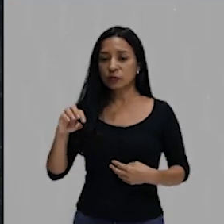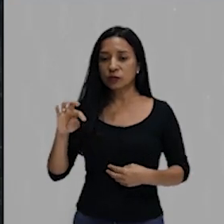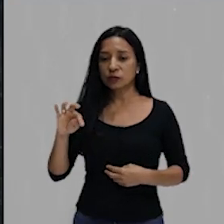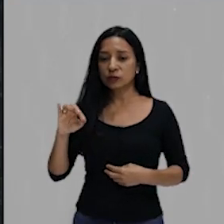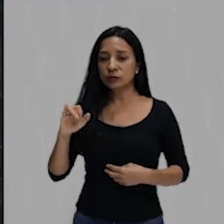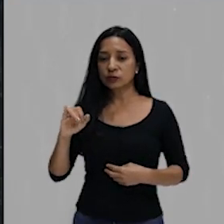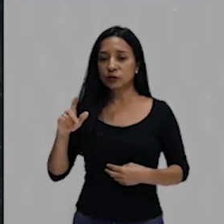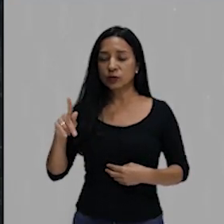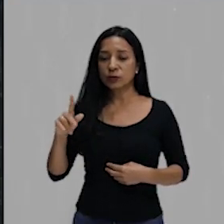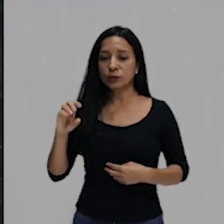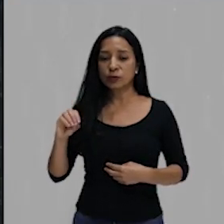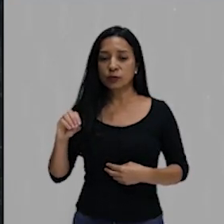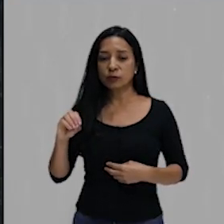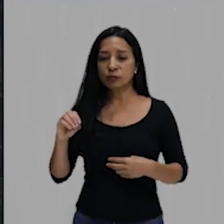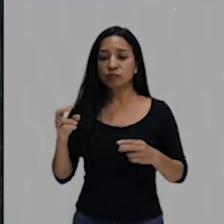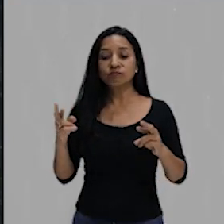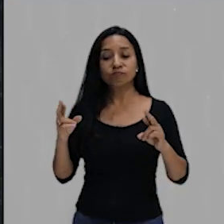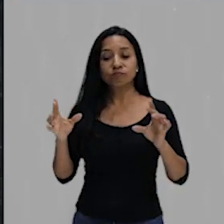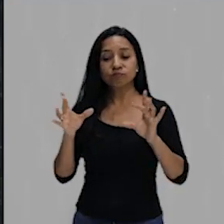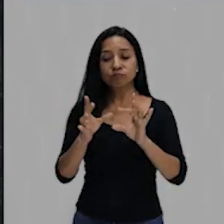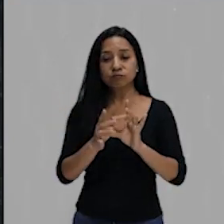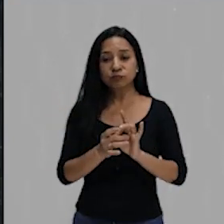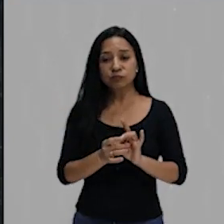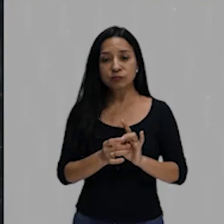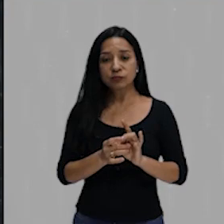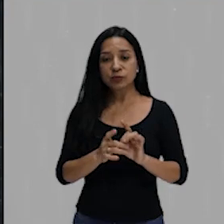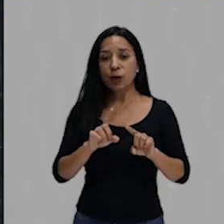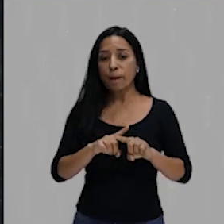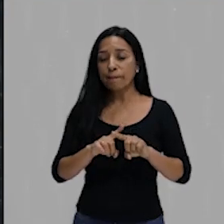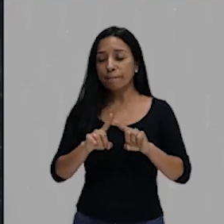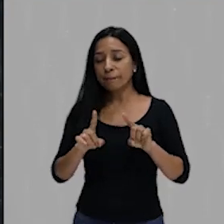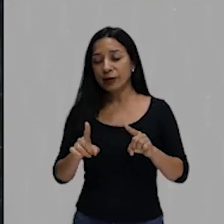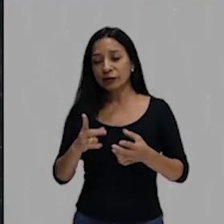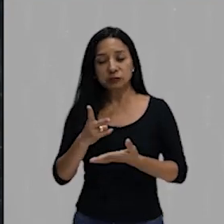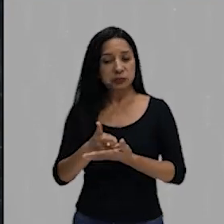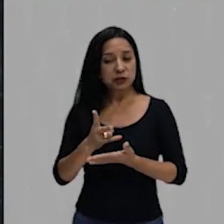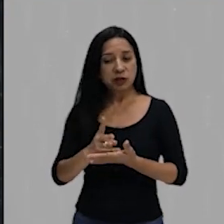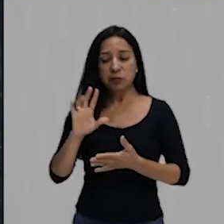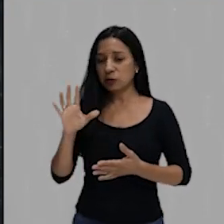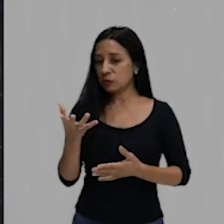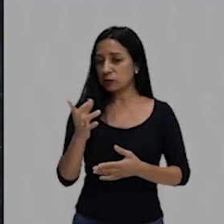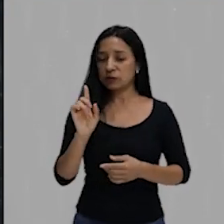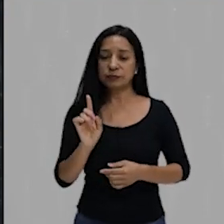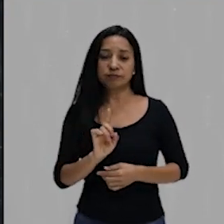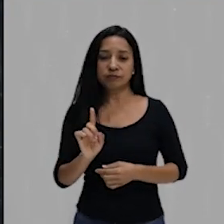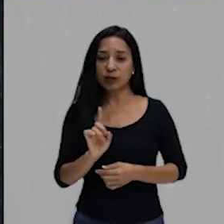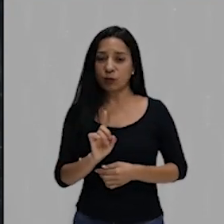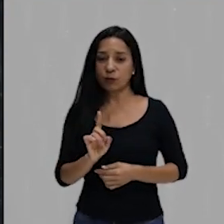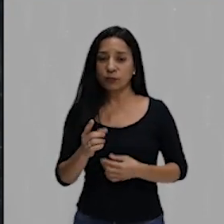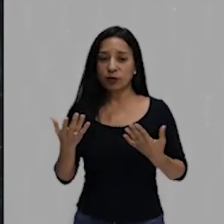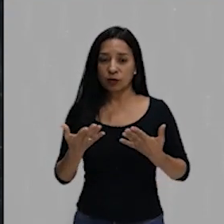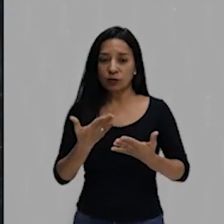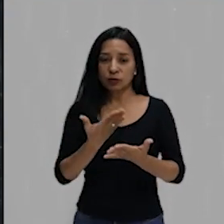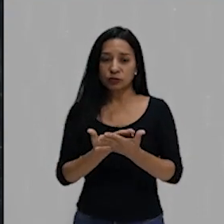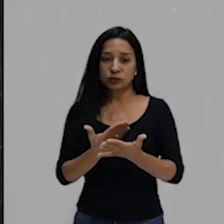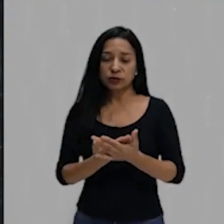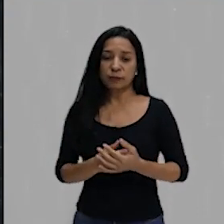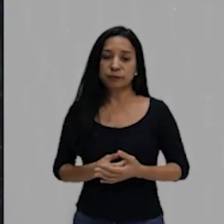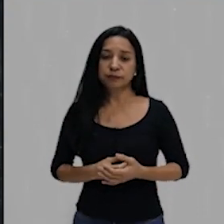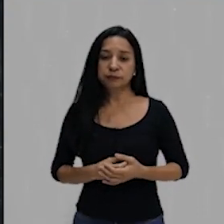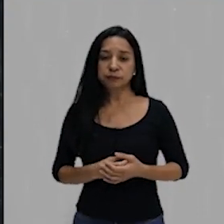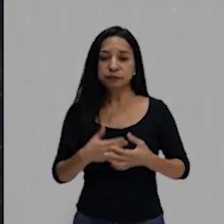nem sempre isso vai acontecer, certo? E é o que a gente vai ver. Essa variedade Aqui,